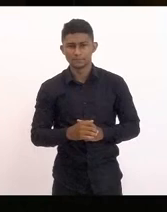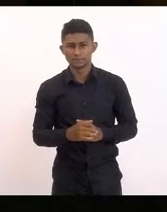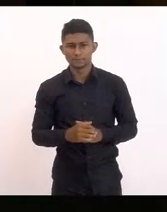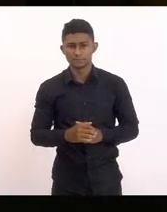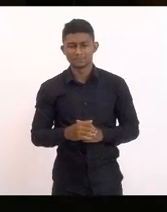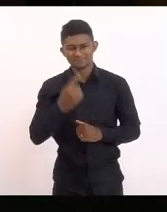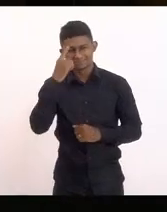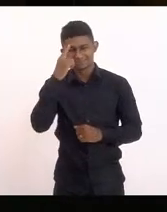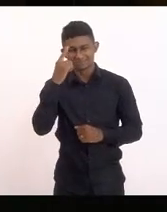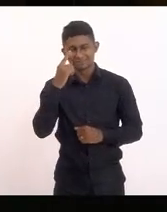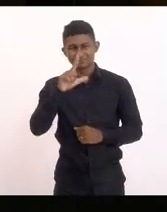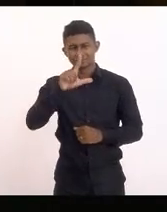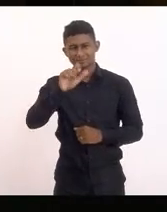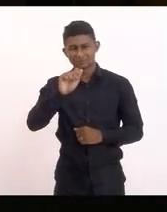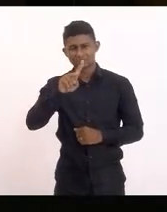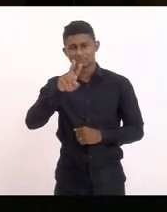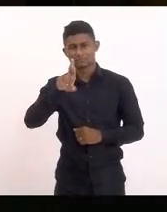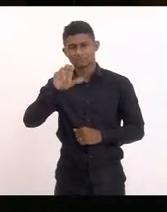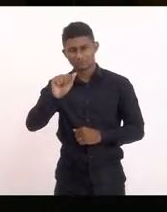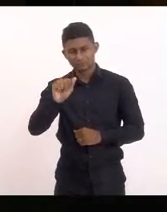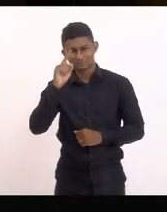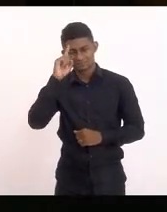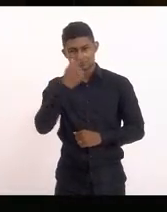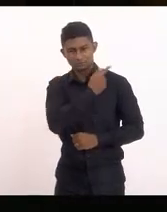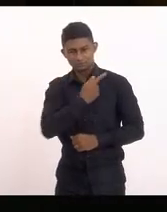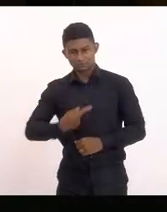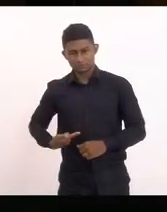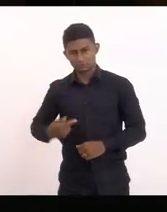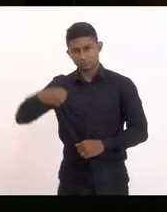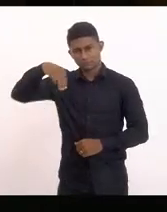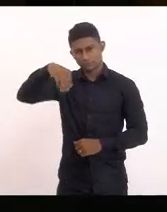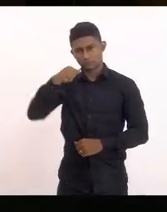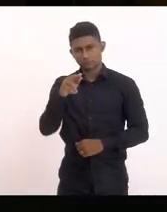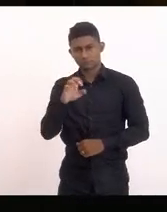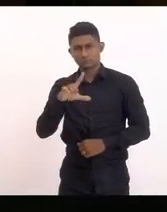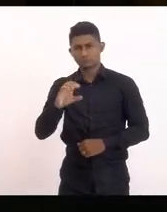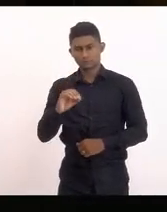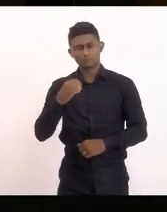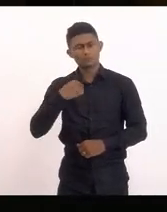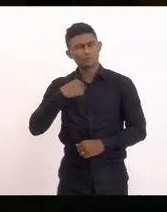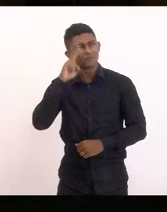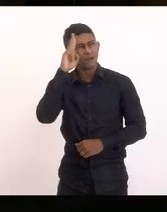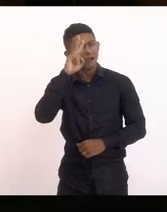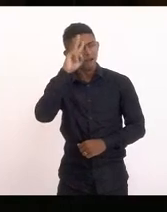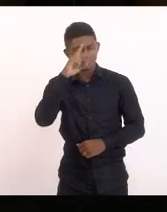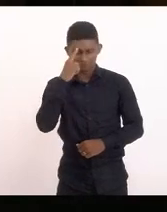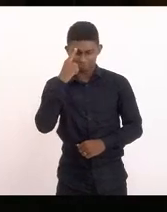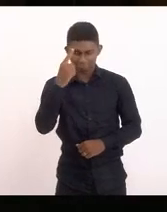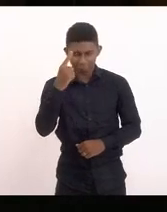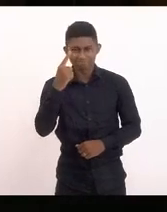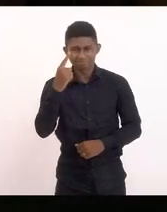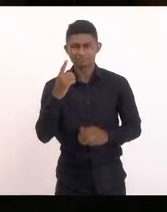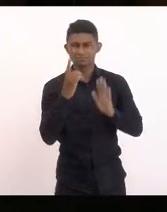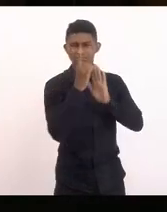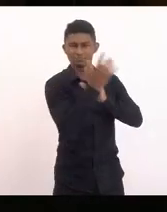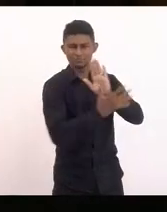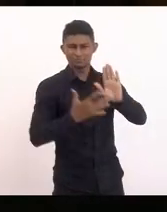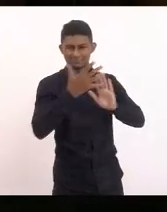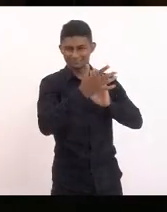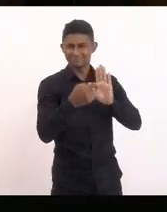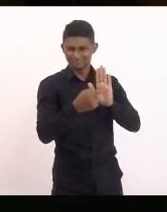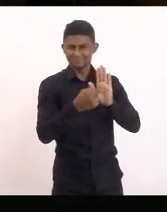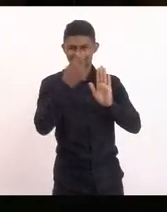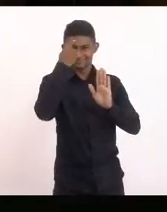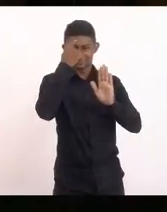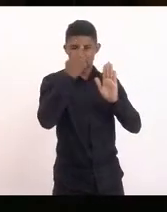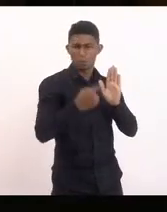da Lavra, do então governador Marcelo Alencar. Me recordo nesse momento que este decreto, ao ser